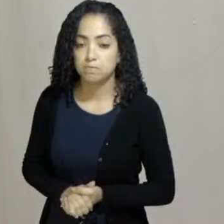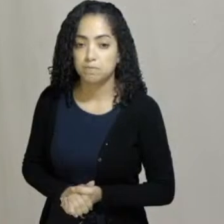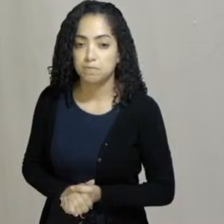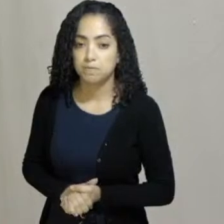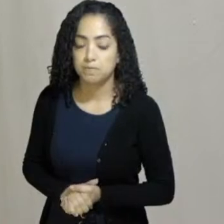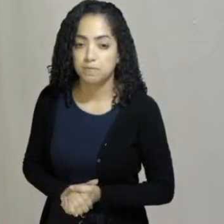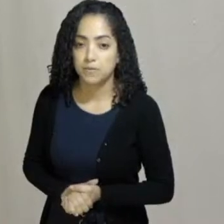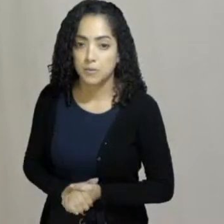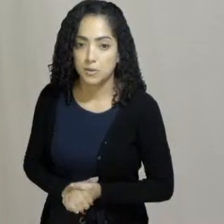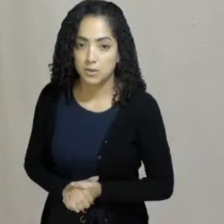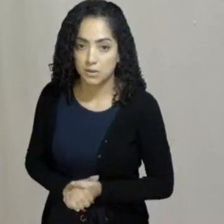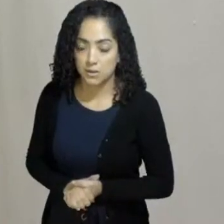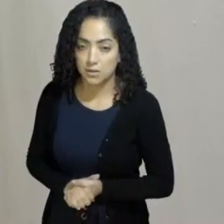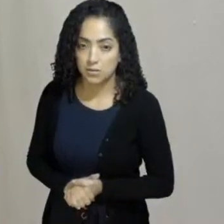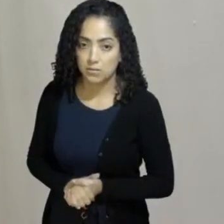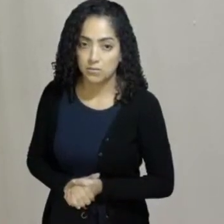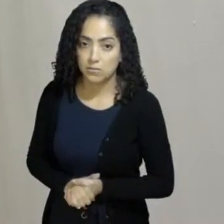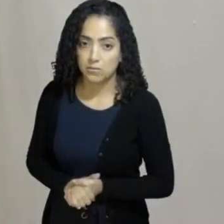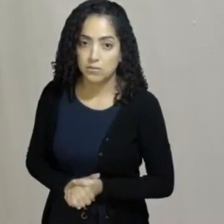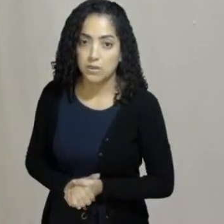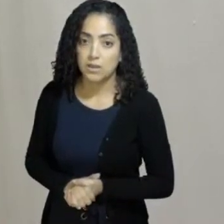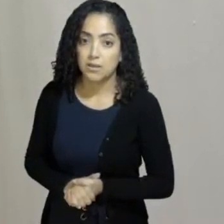em relação ao acidente